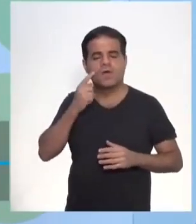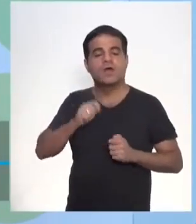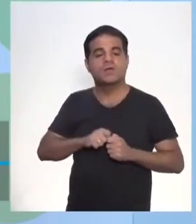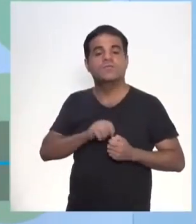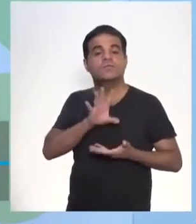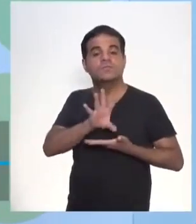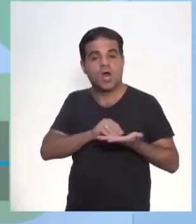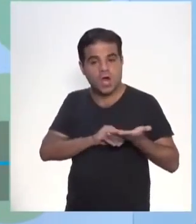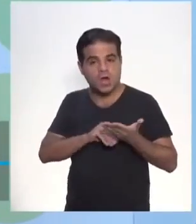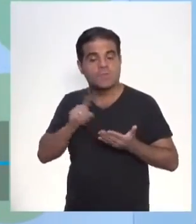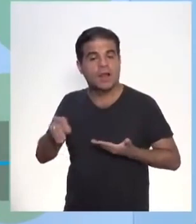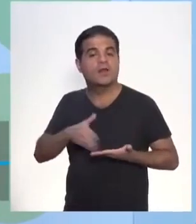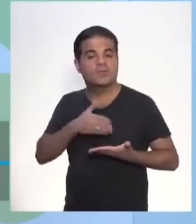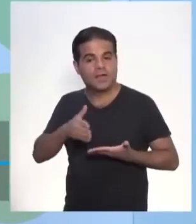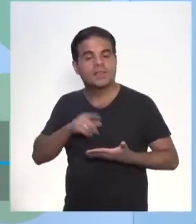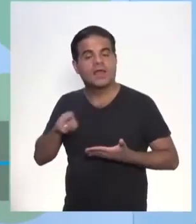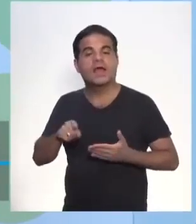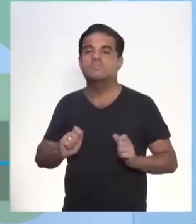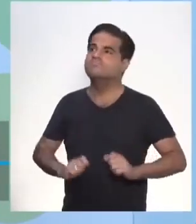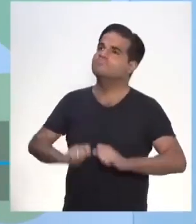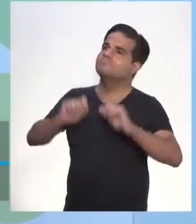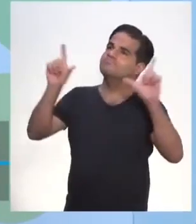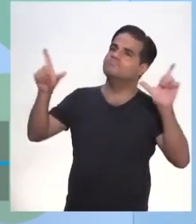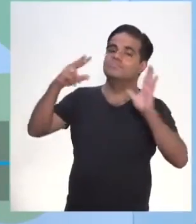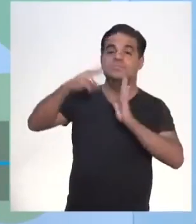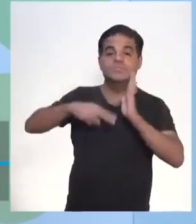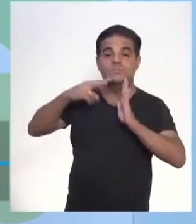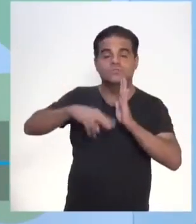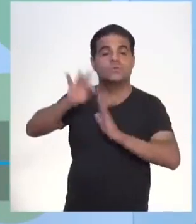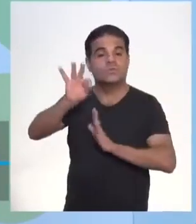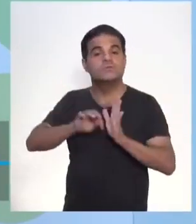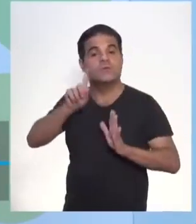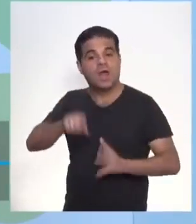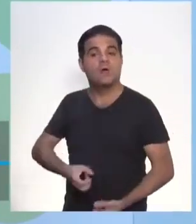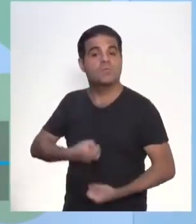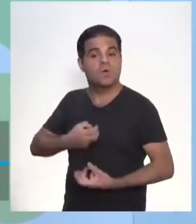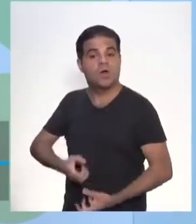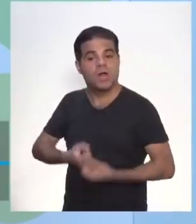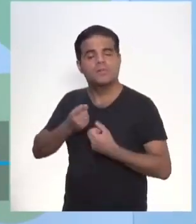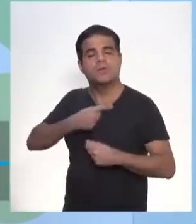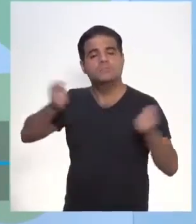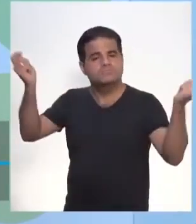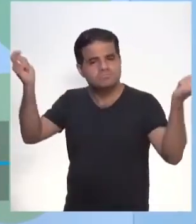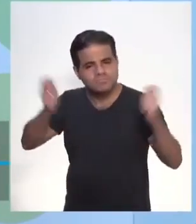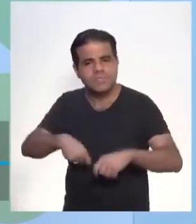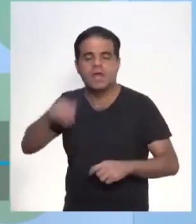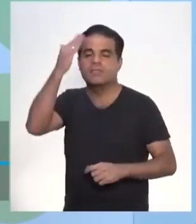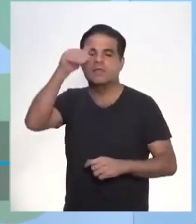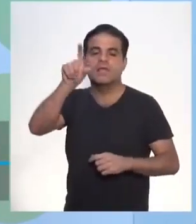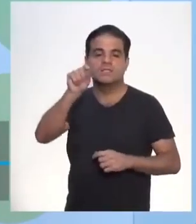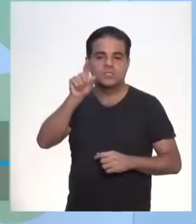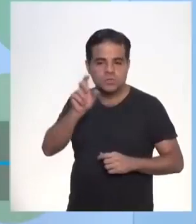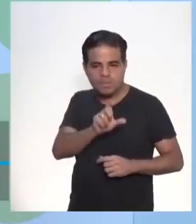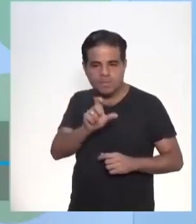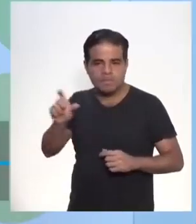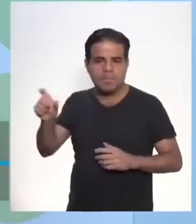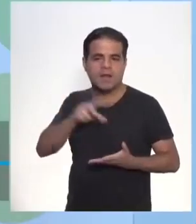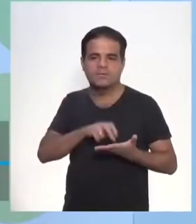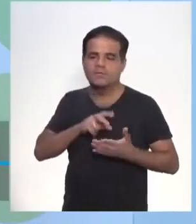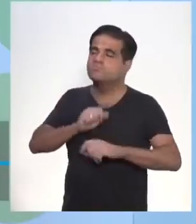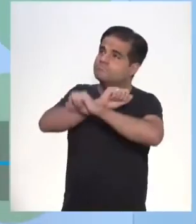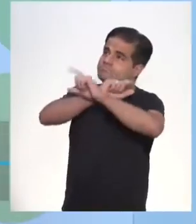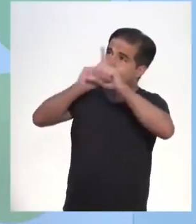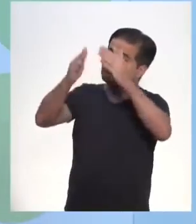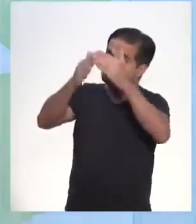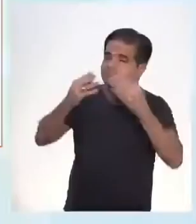uma cópia do que está no caderno. Vai estar na tela a leitura de um texto, que é um poema, para a gente poder entender essa escolha vocabular do autor. Por favor, põe na tela